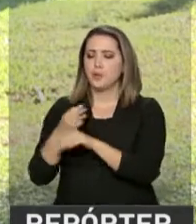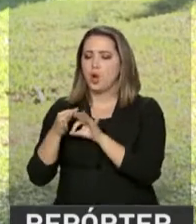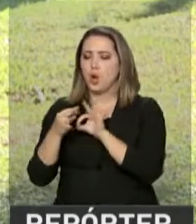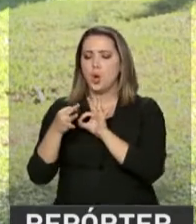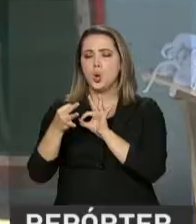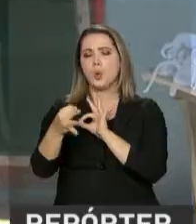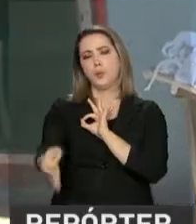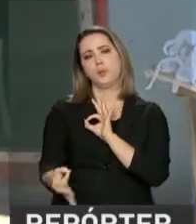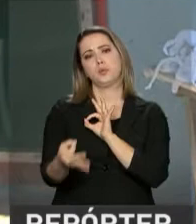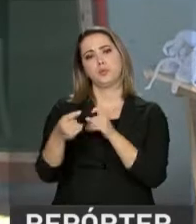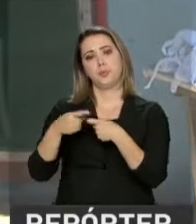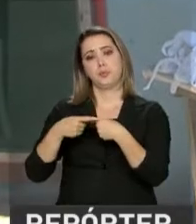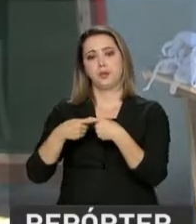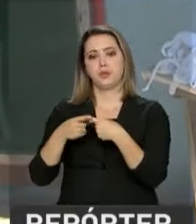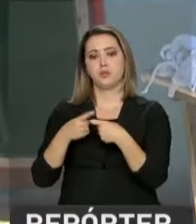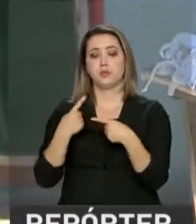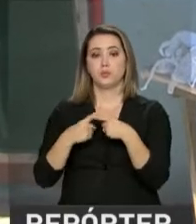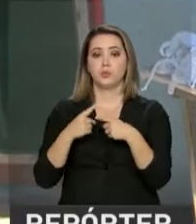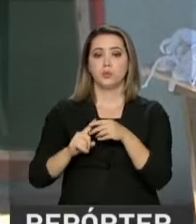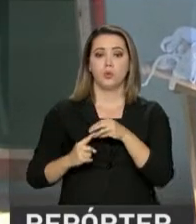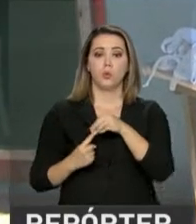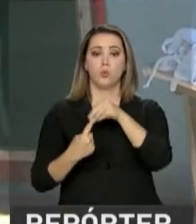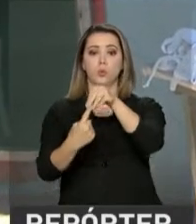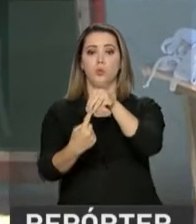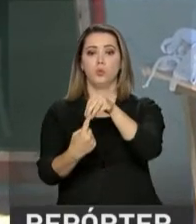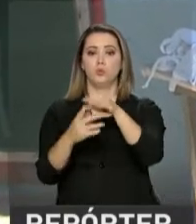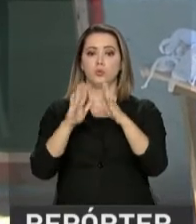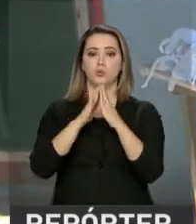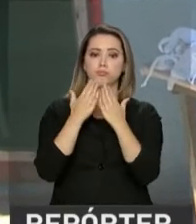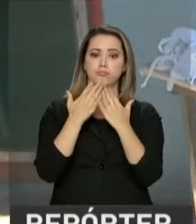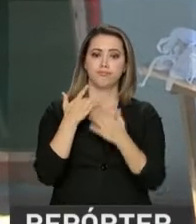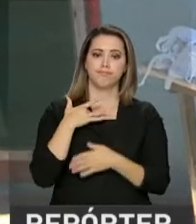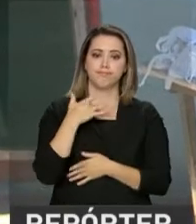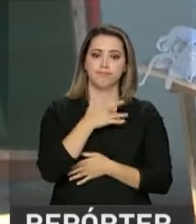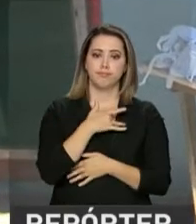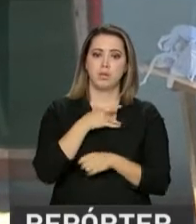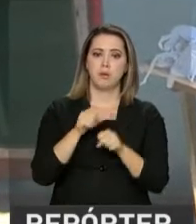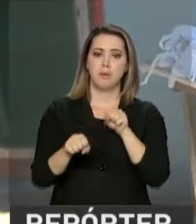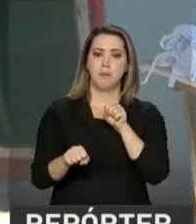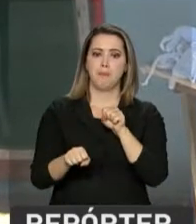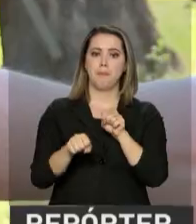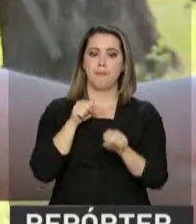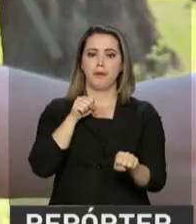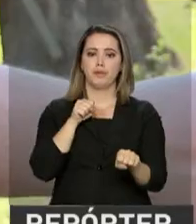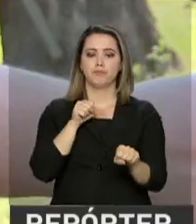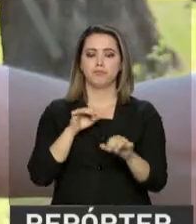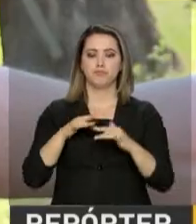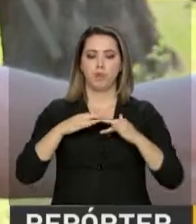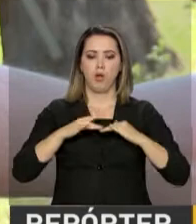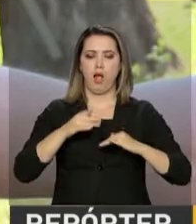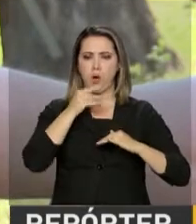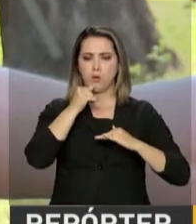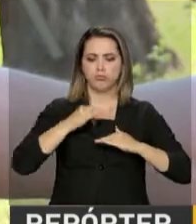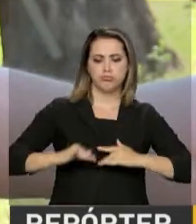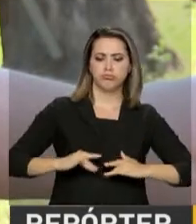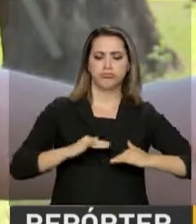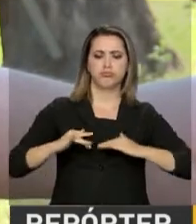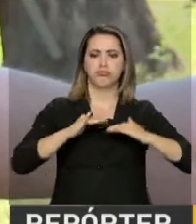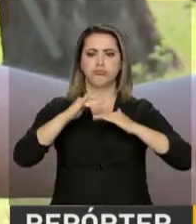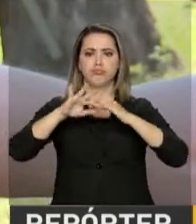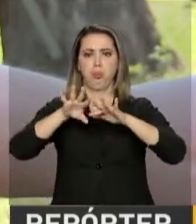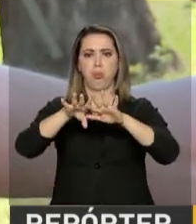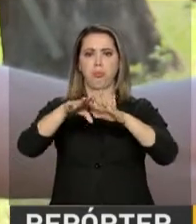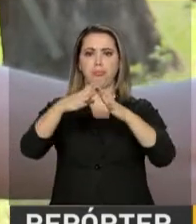médico já que um único posto de saúde da cidade foi destruído pela enchente se tem essa oportunidade aqui de ter